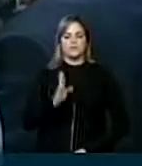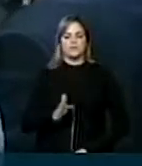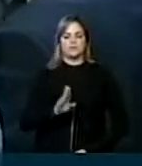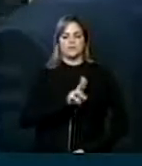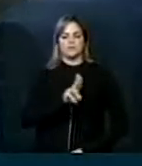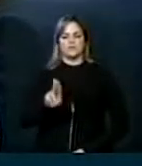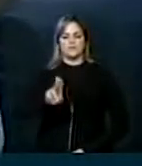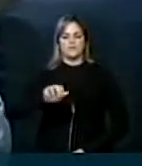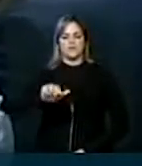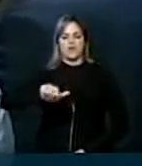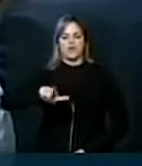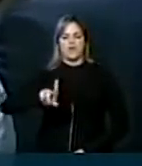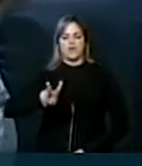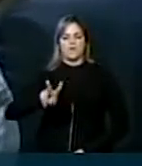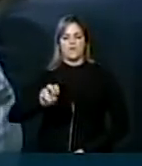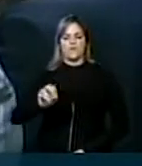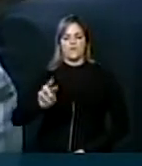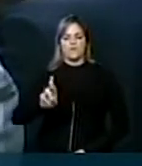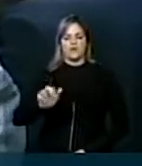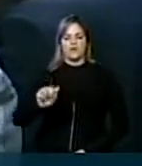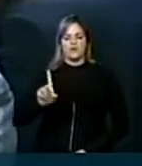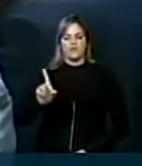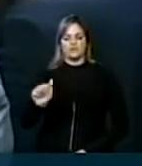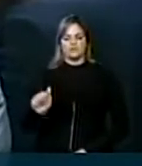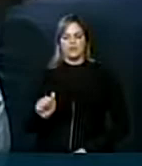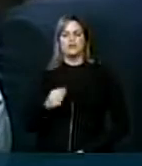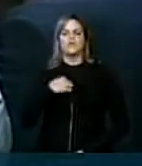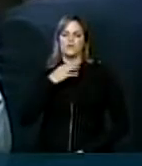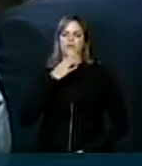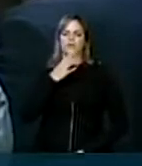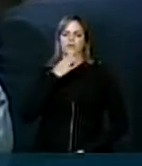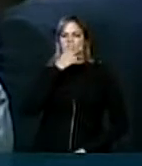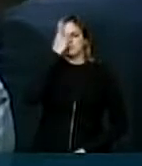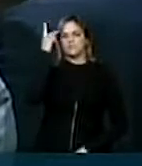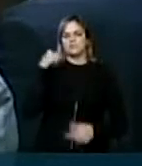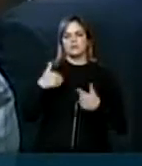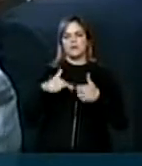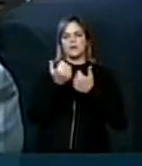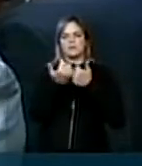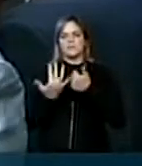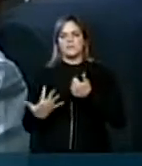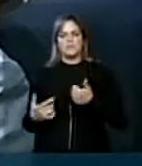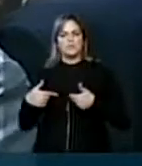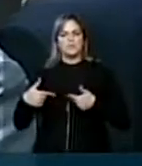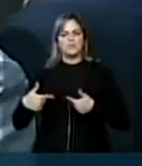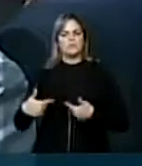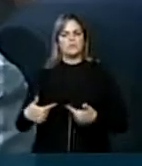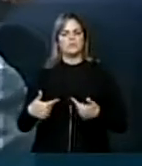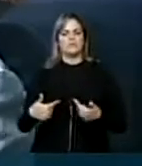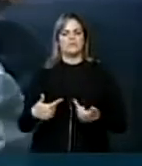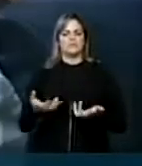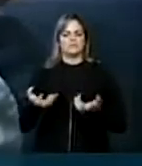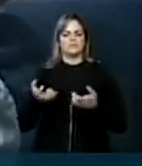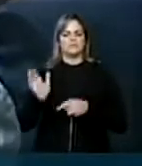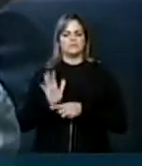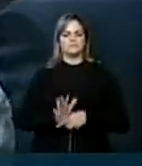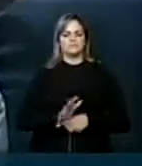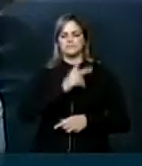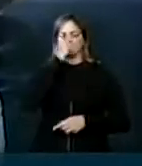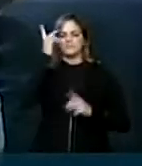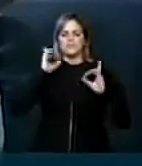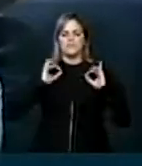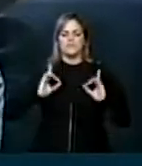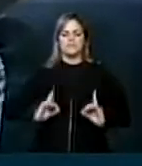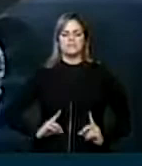Ela, e eu conheço muito bem seus dirigentes, não é de hoje, vem buscando, tanto quanto possível, fortalecer a causa do deficiente